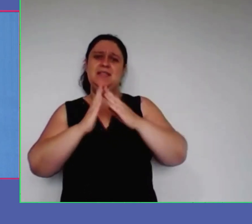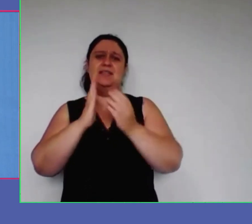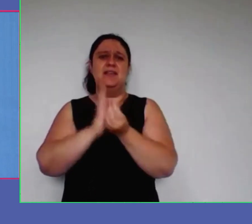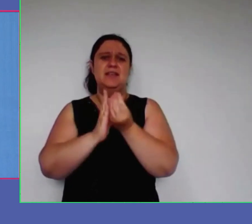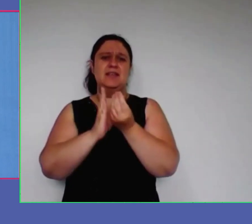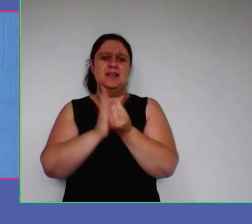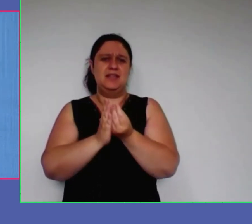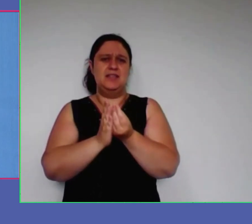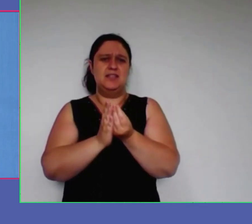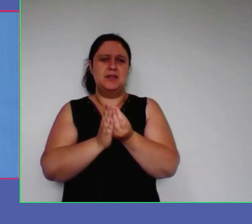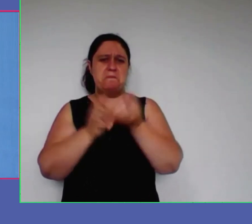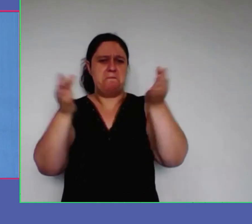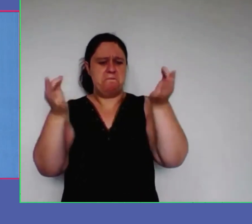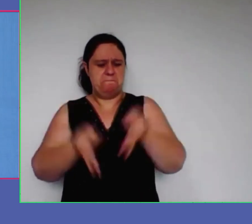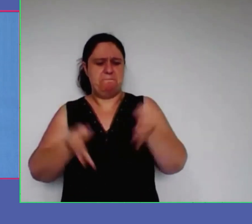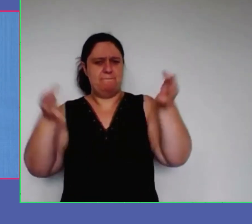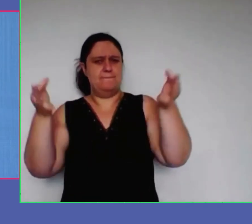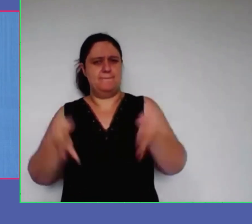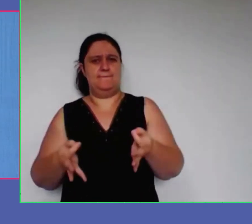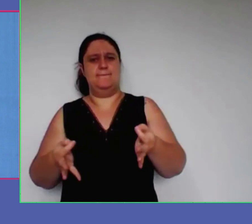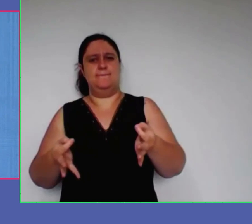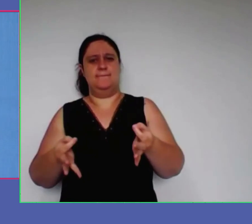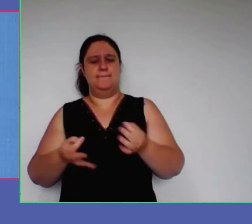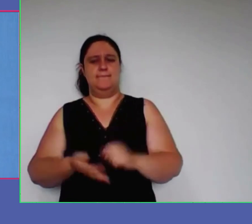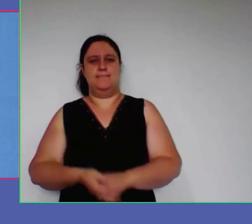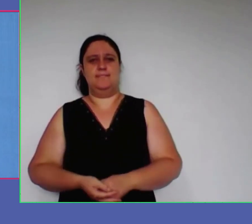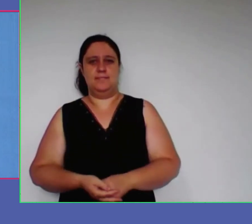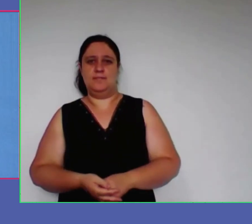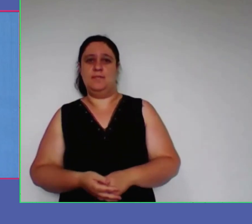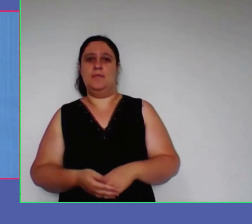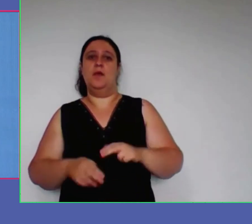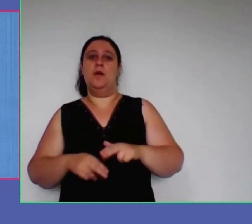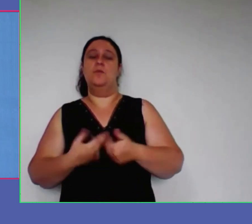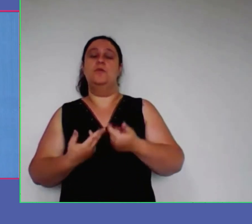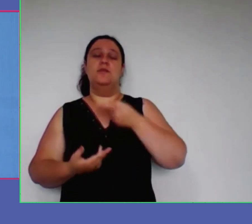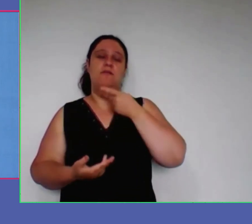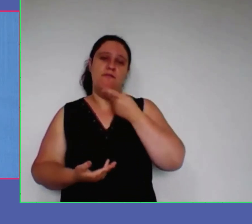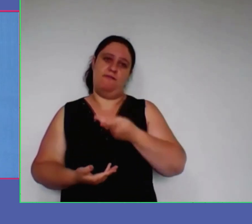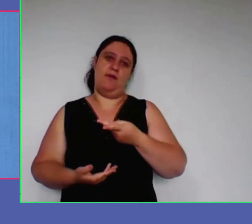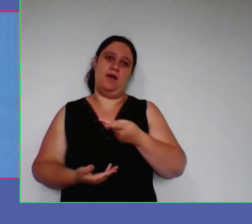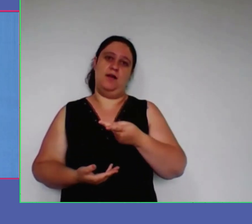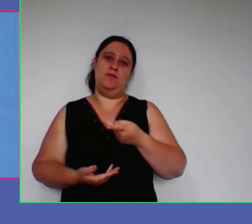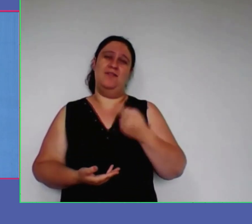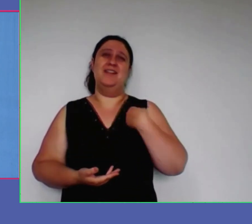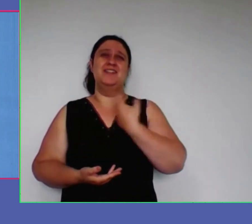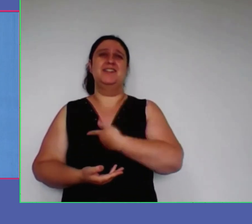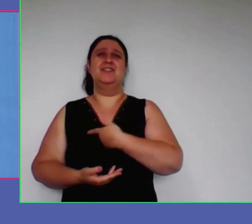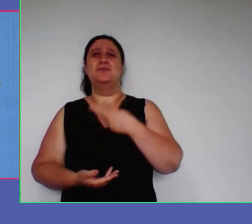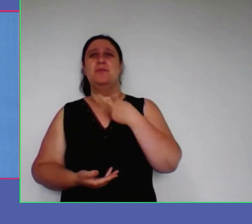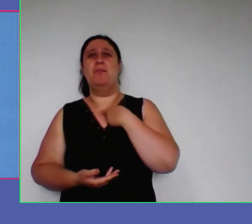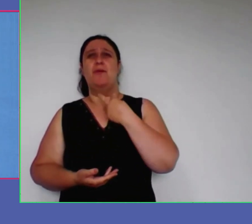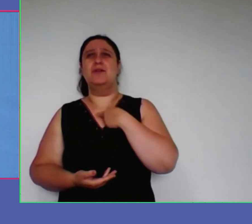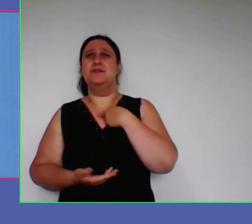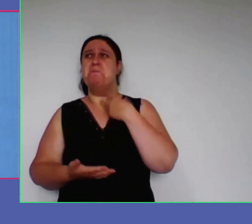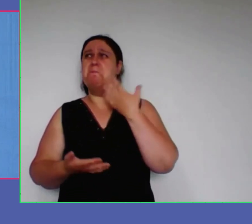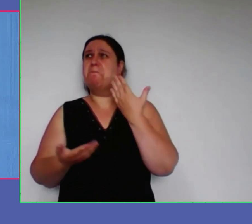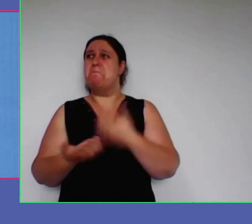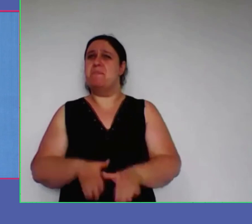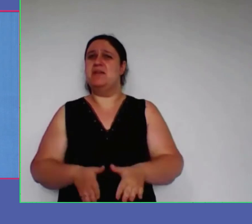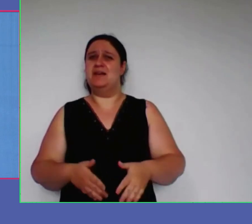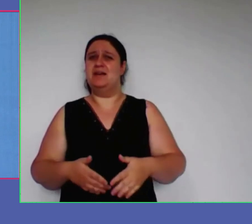edificada. Por isso eu tenho falado para os irmãos, não vamos perder toda essa luta que nós estamos fazendo nas